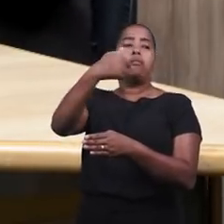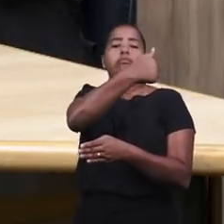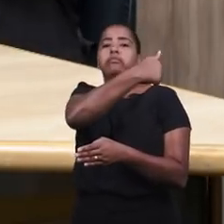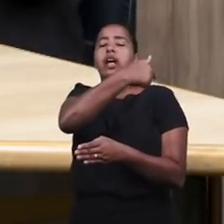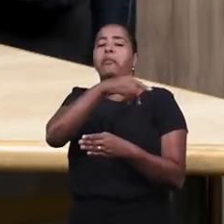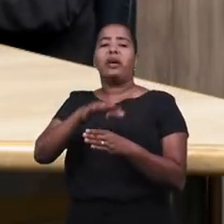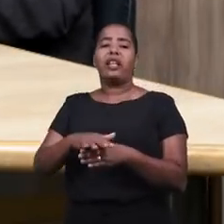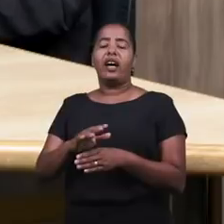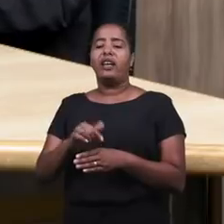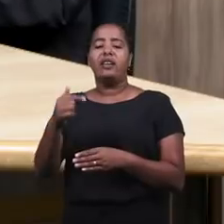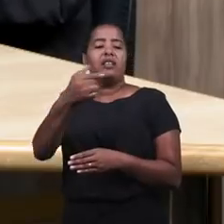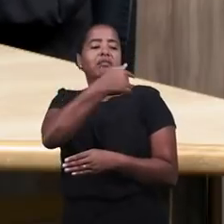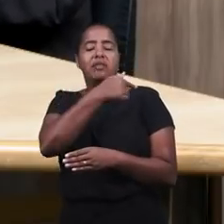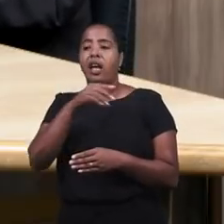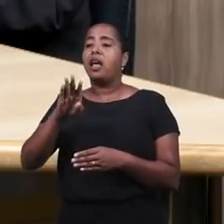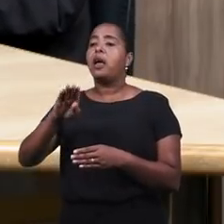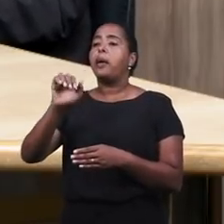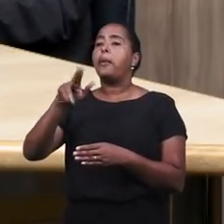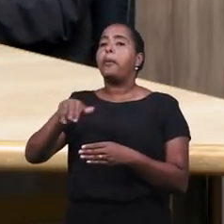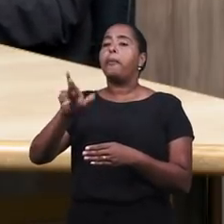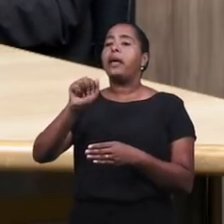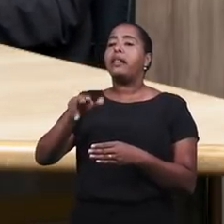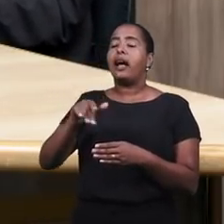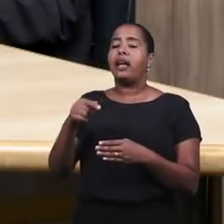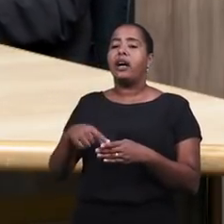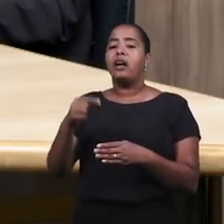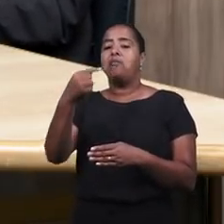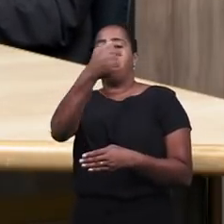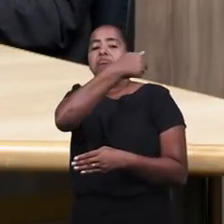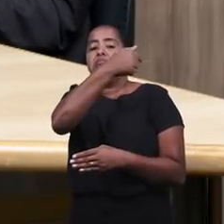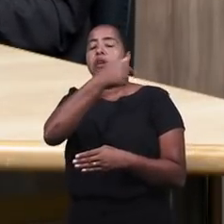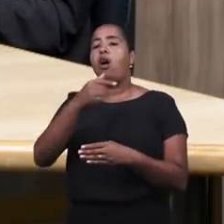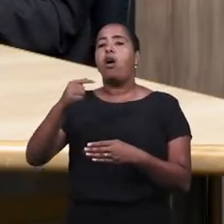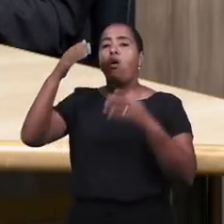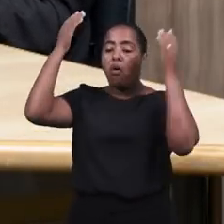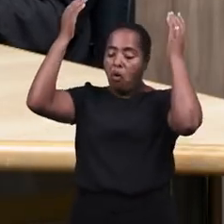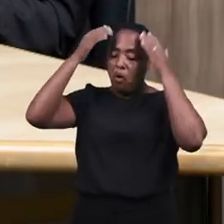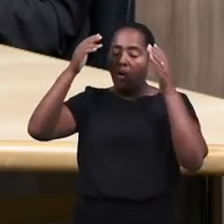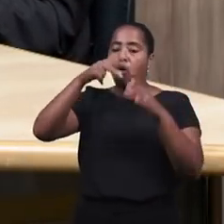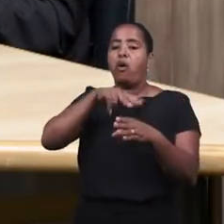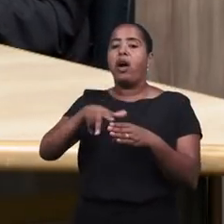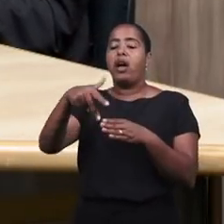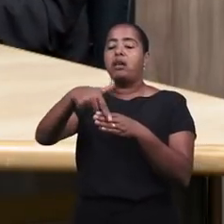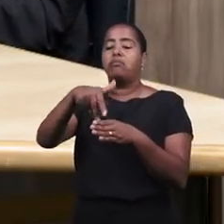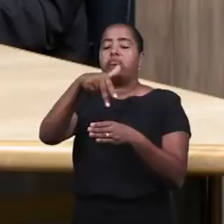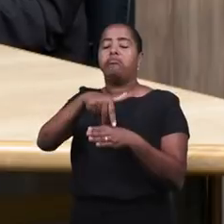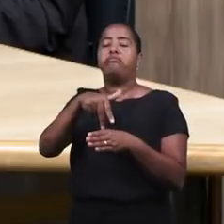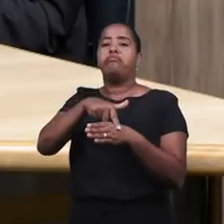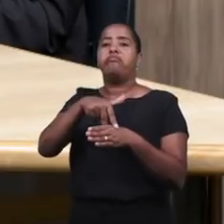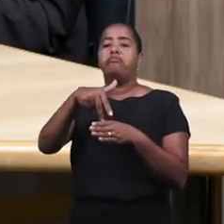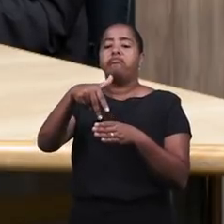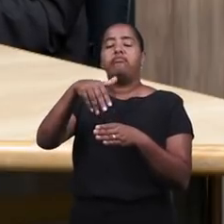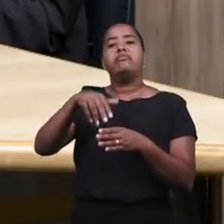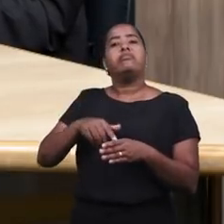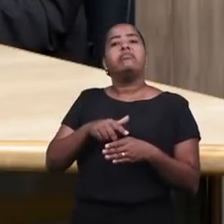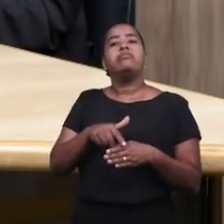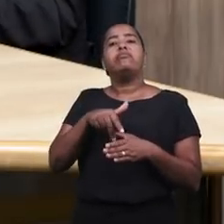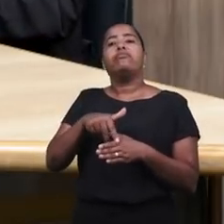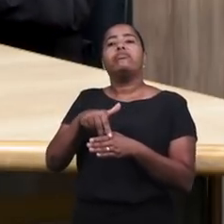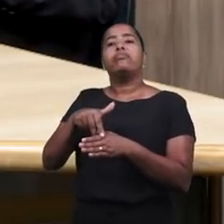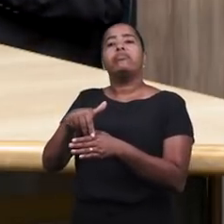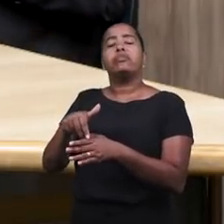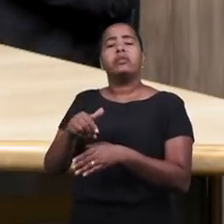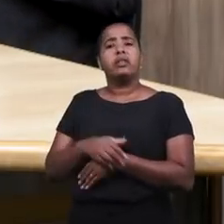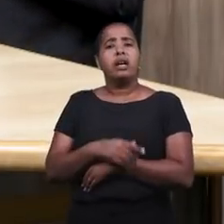Quem é Benaia? E aí, Benaia, tudo bem, pode ficar tranquilo que o rei está aqui na garupa do cavalo.